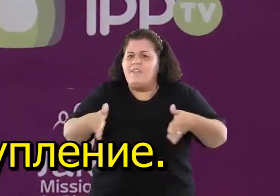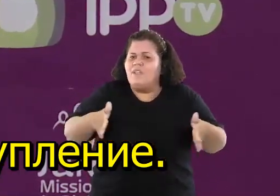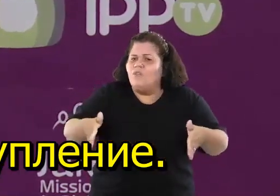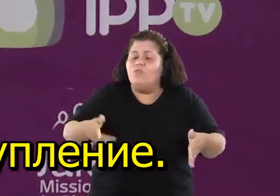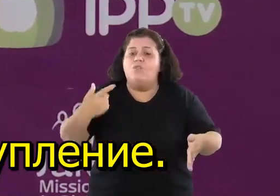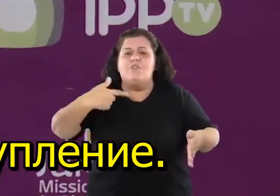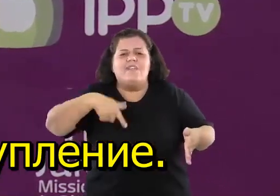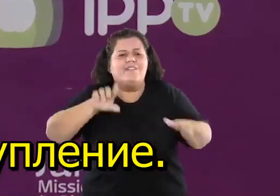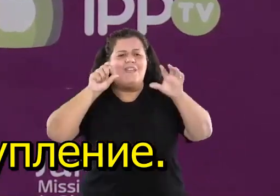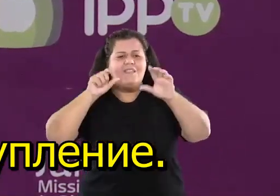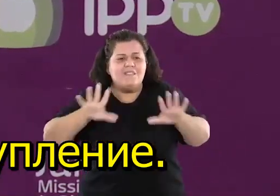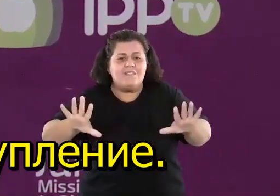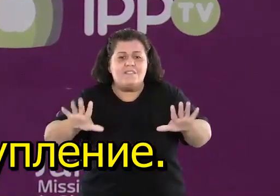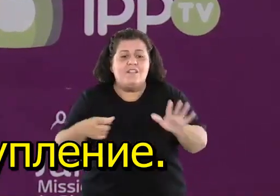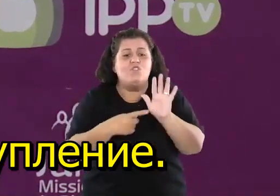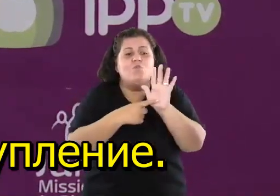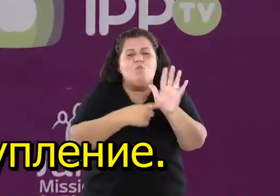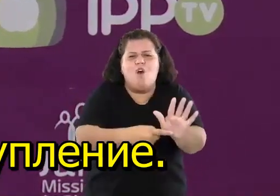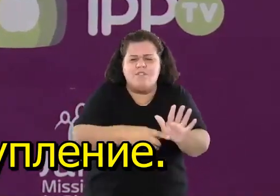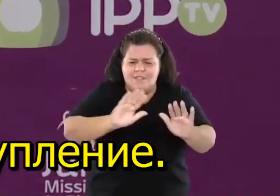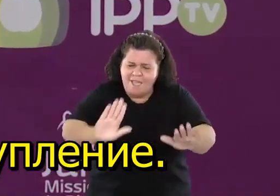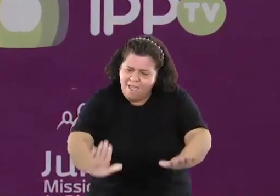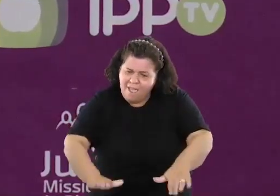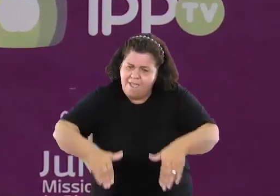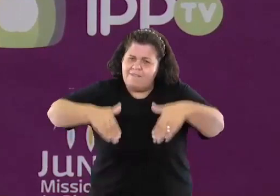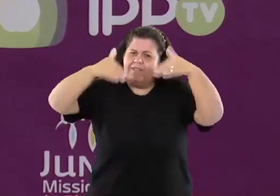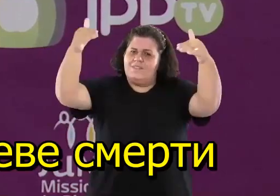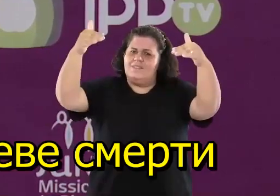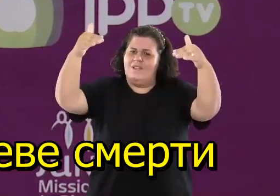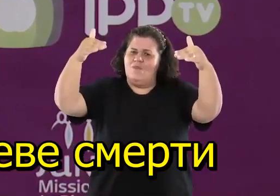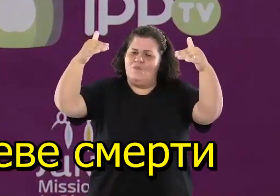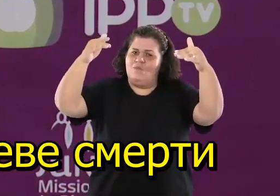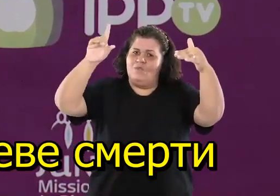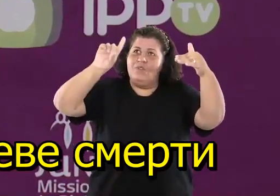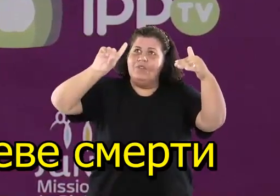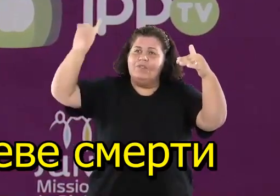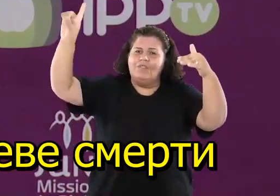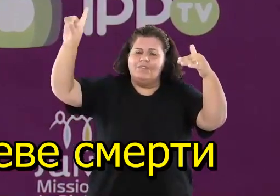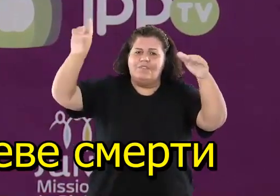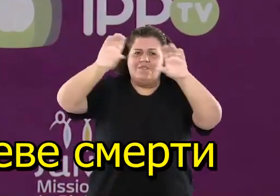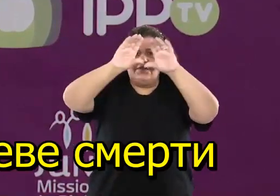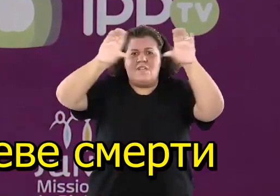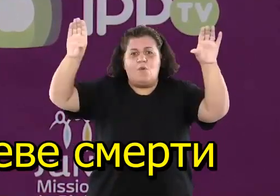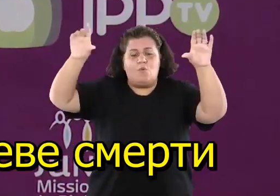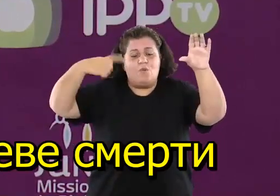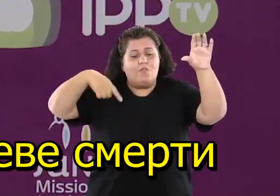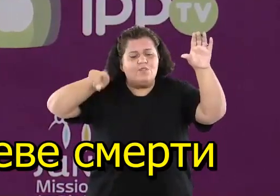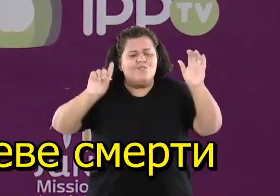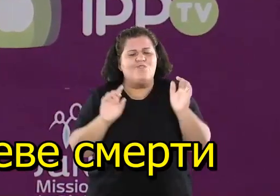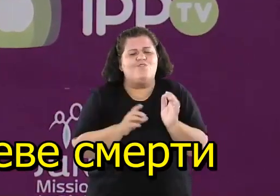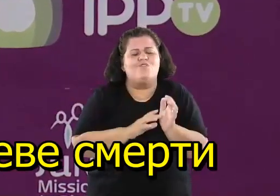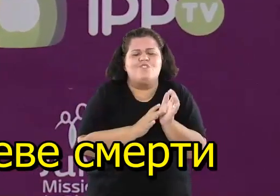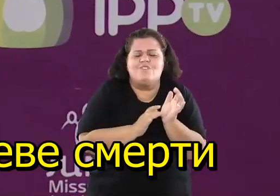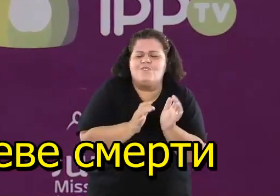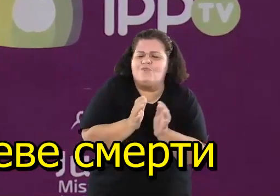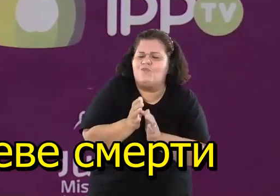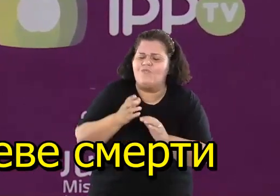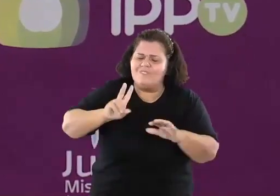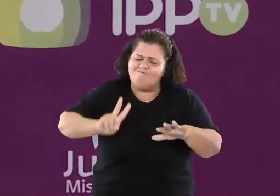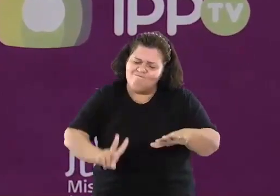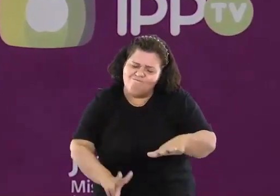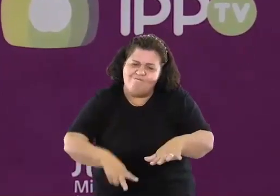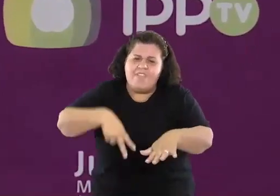traz à luz a redenção, quando o Senhor Jesus Cristo, nas entranhas da